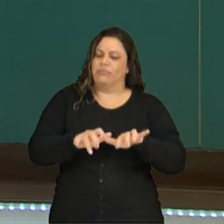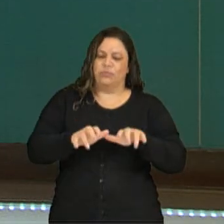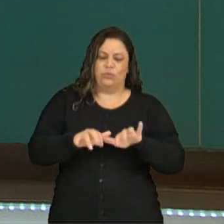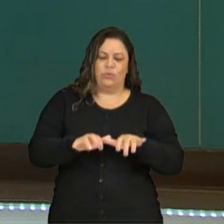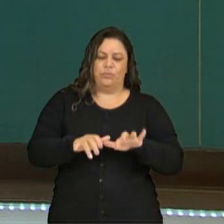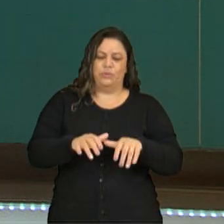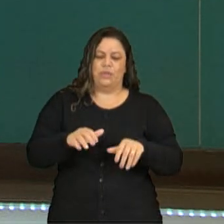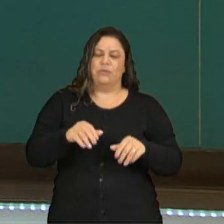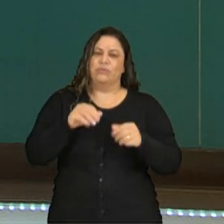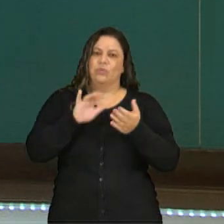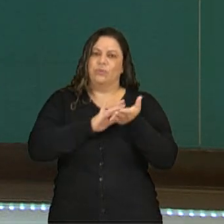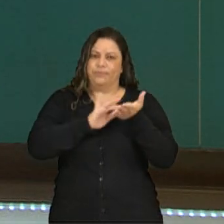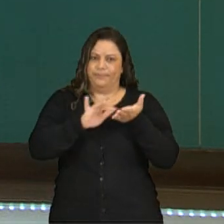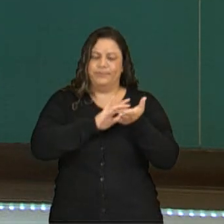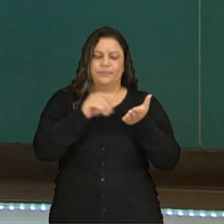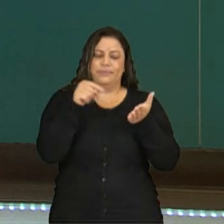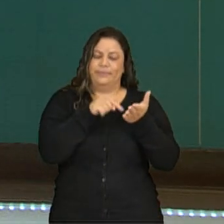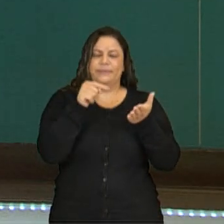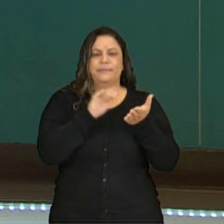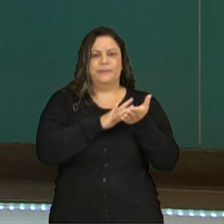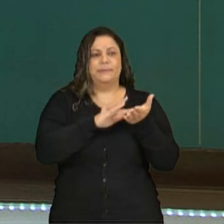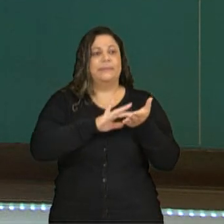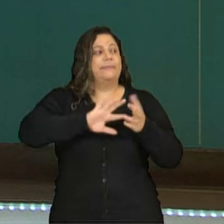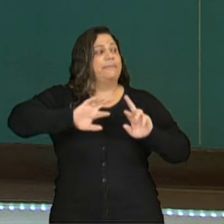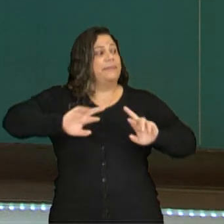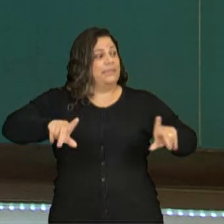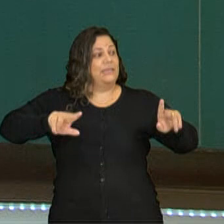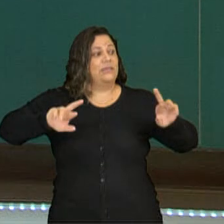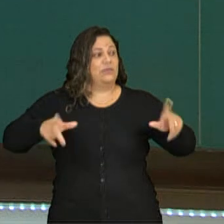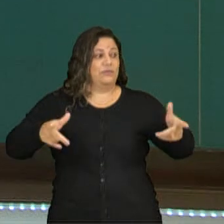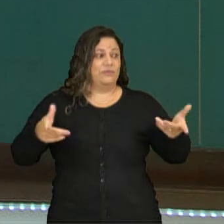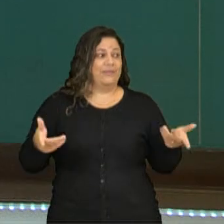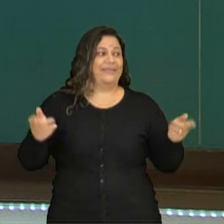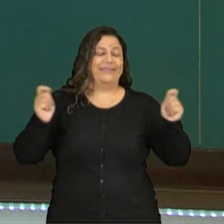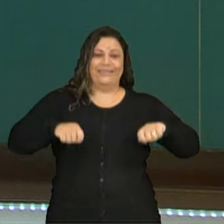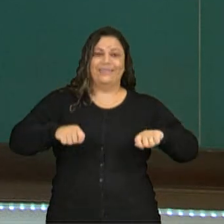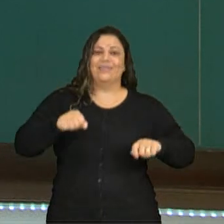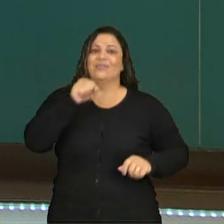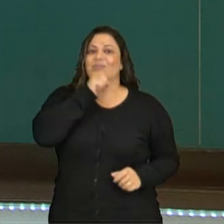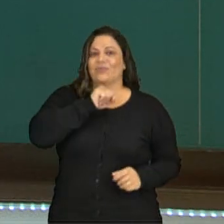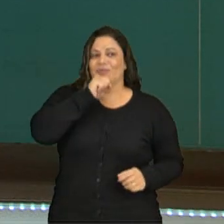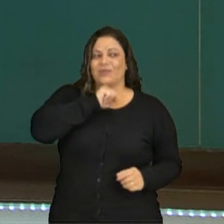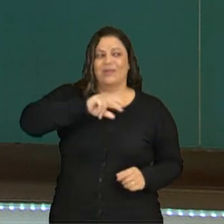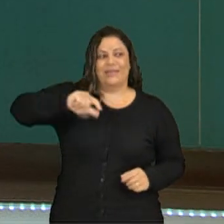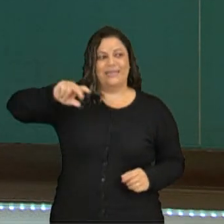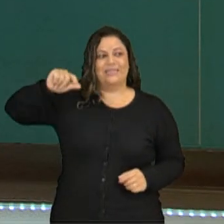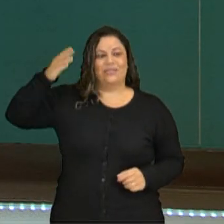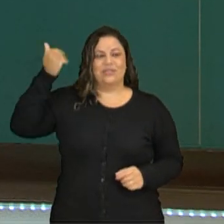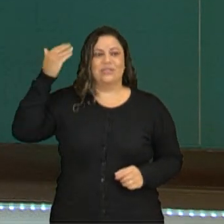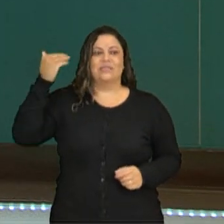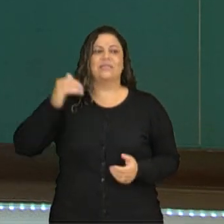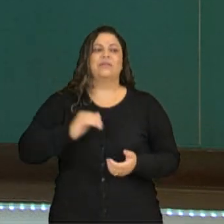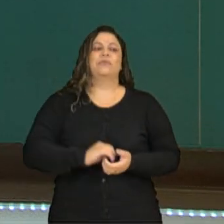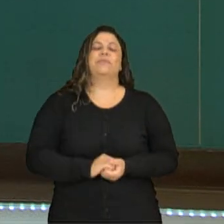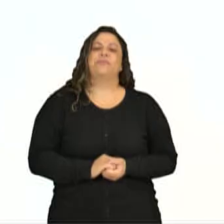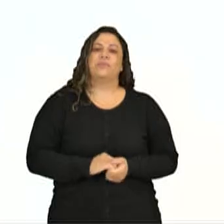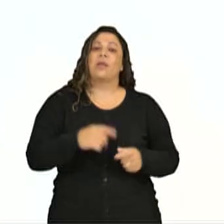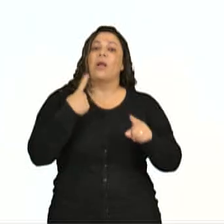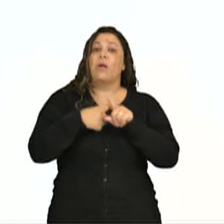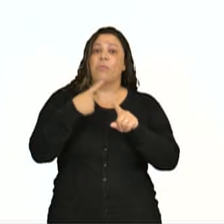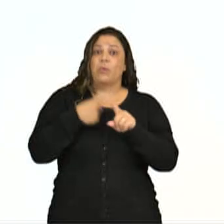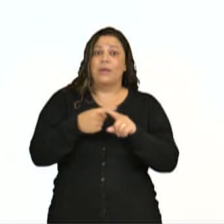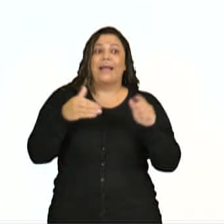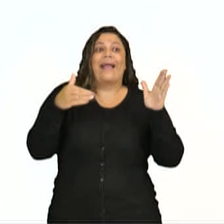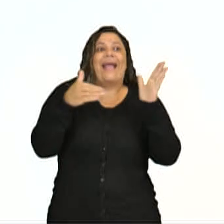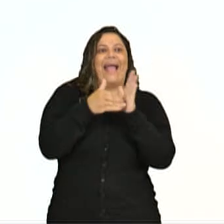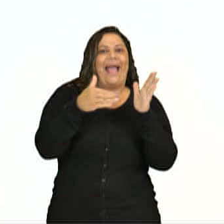mão, bem diferente do telefone celular antigo. E nós podemos dizer que atualmente o smartphone